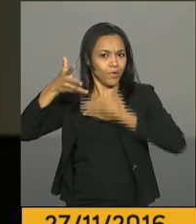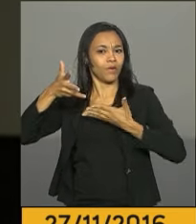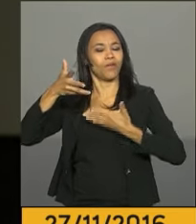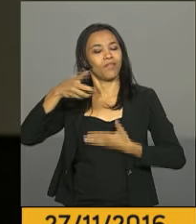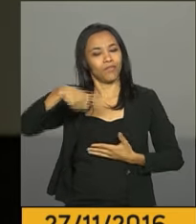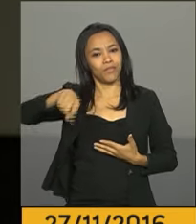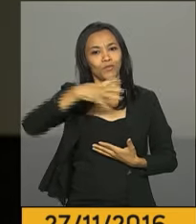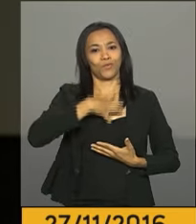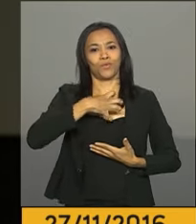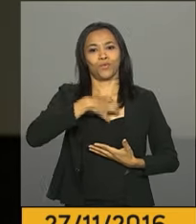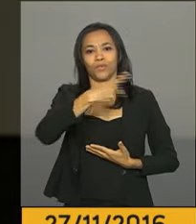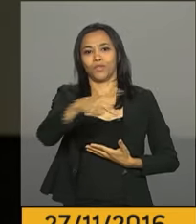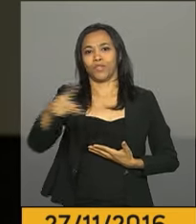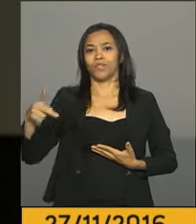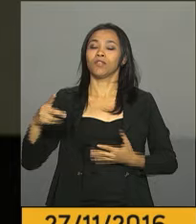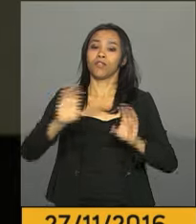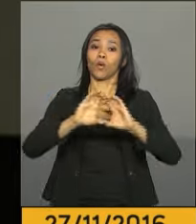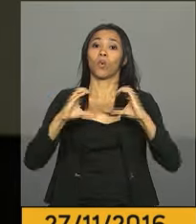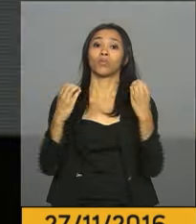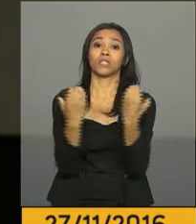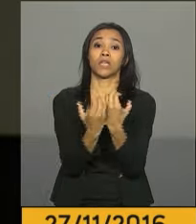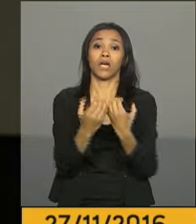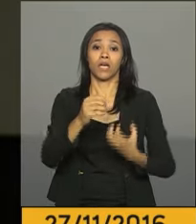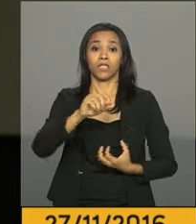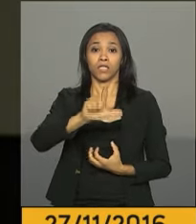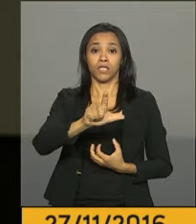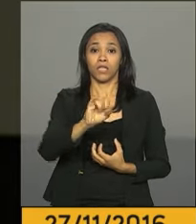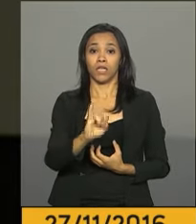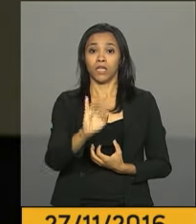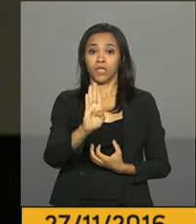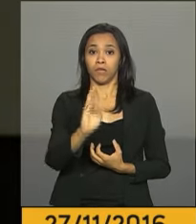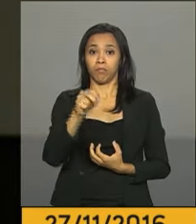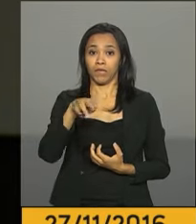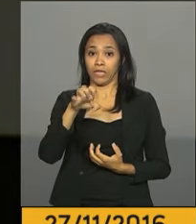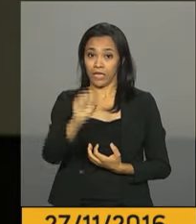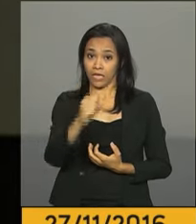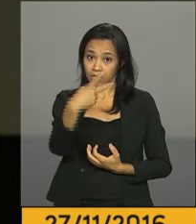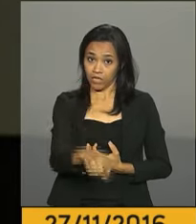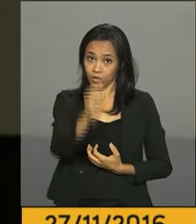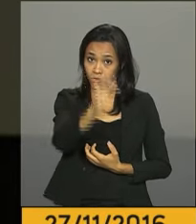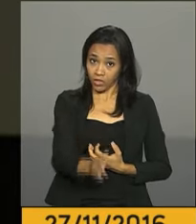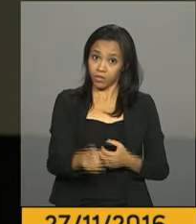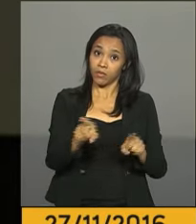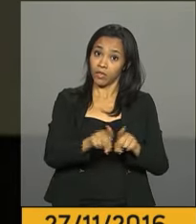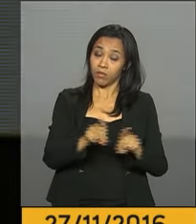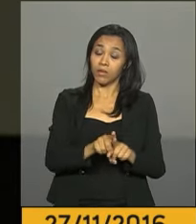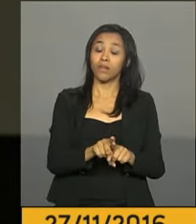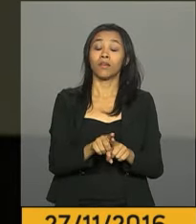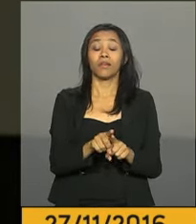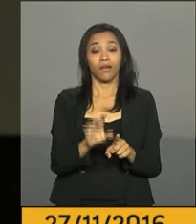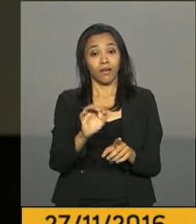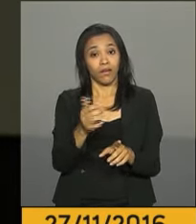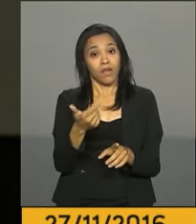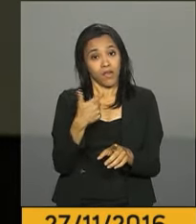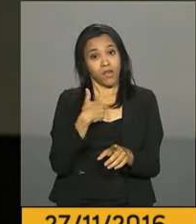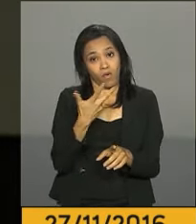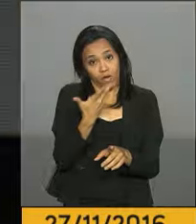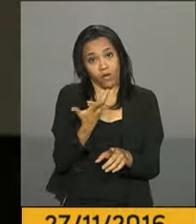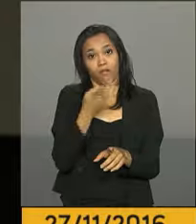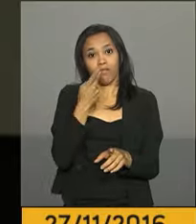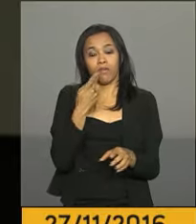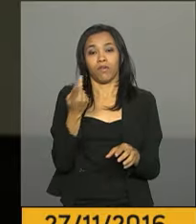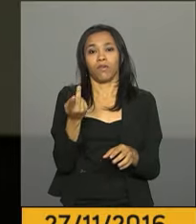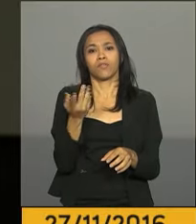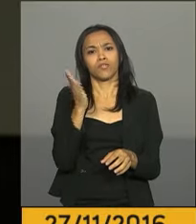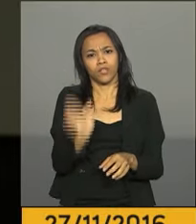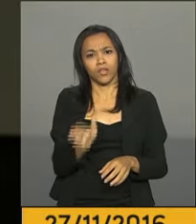comunidade libanesa no Brasil e a atividade dos libaneses que lá se encontram. Aliás, devo registrar,